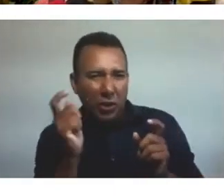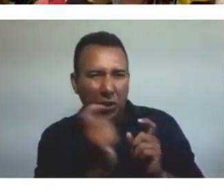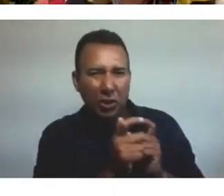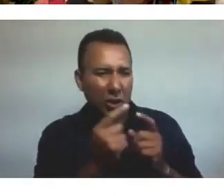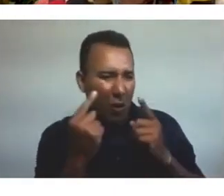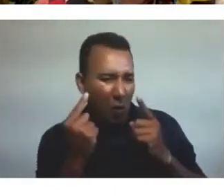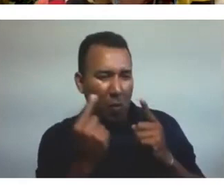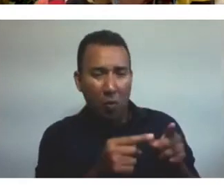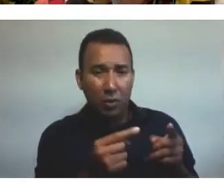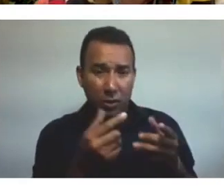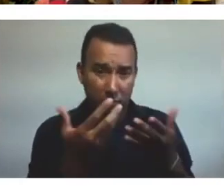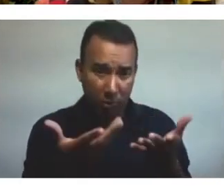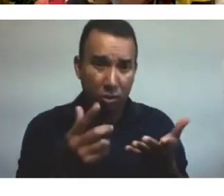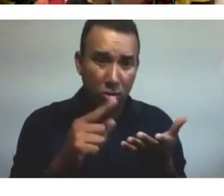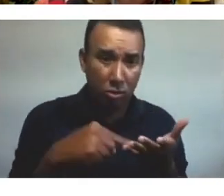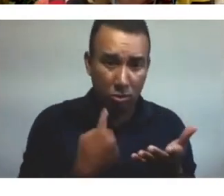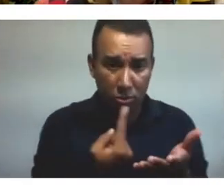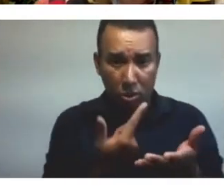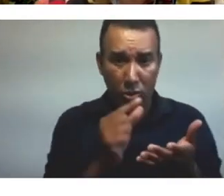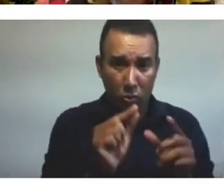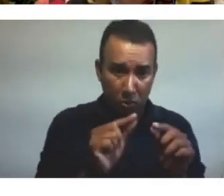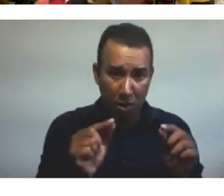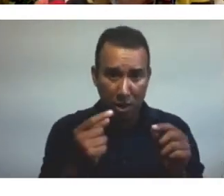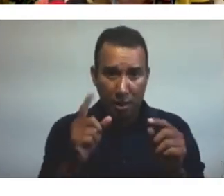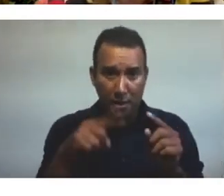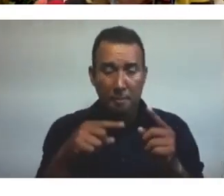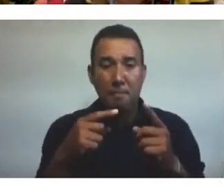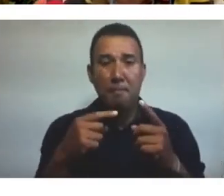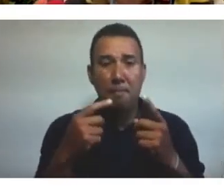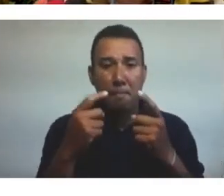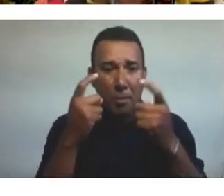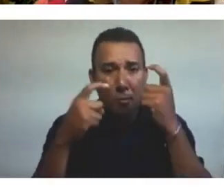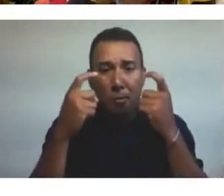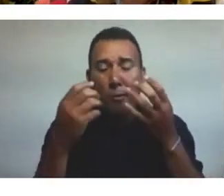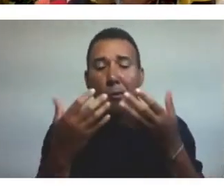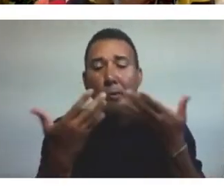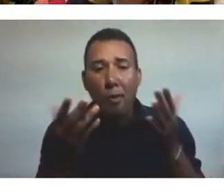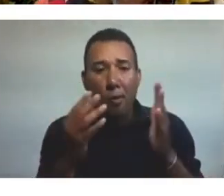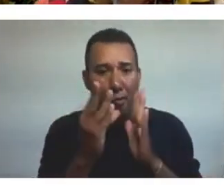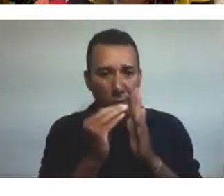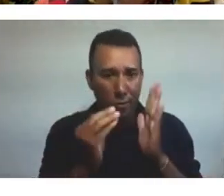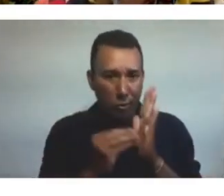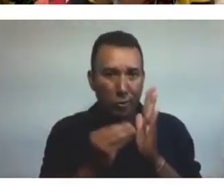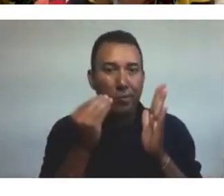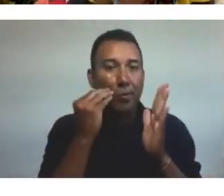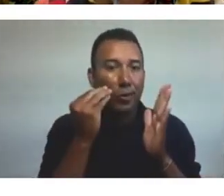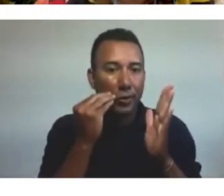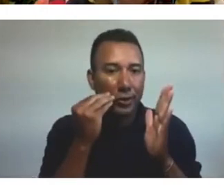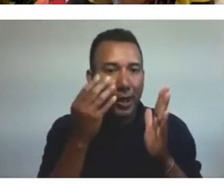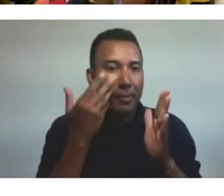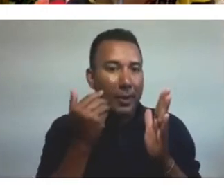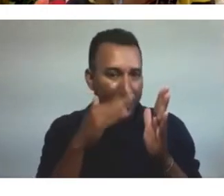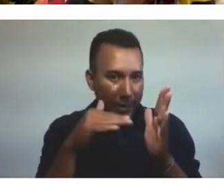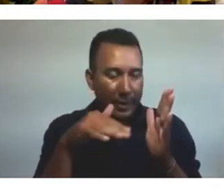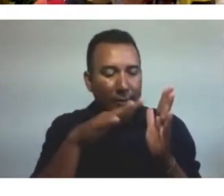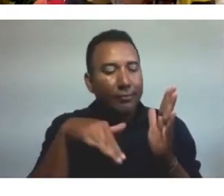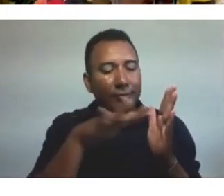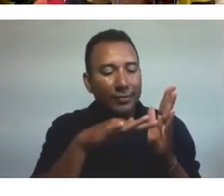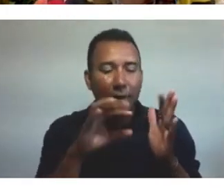Então, somos bastante preocupados com qual conteúdo levar para essas crianças no